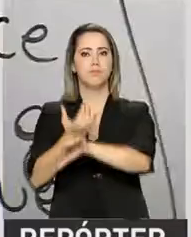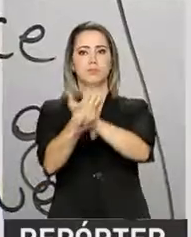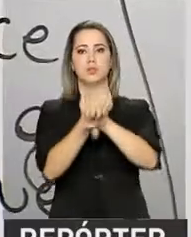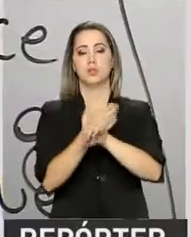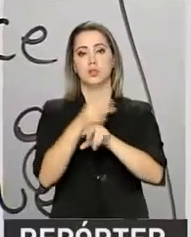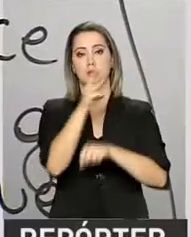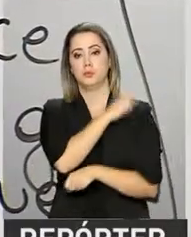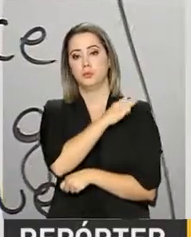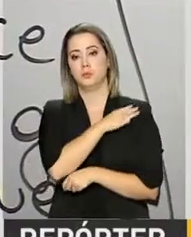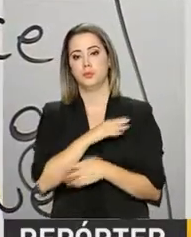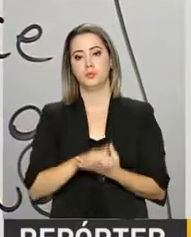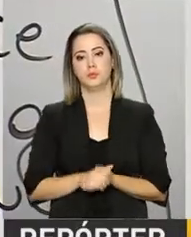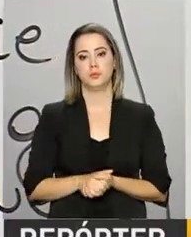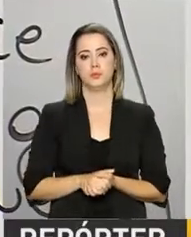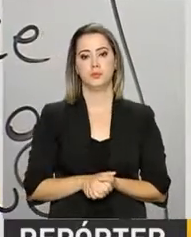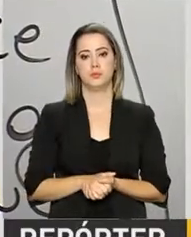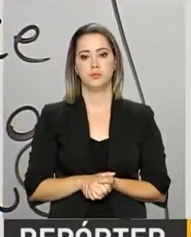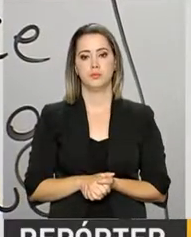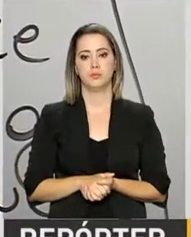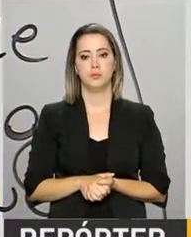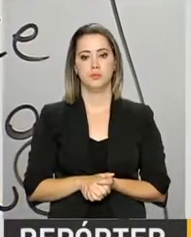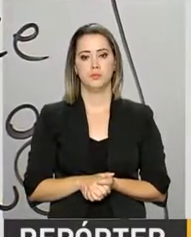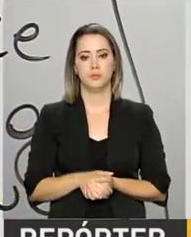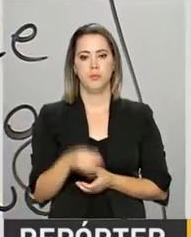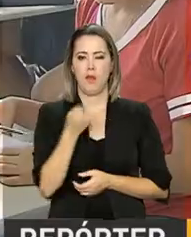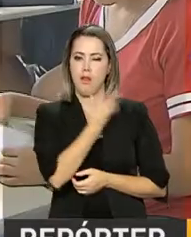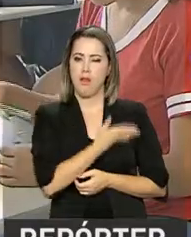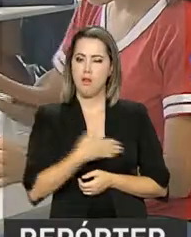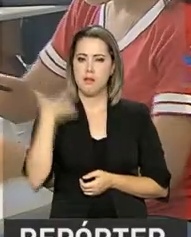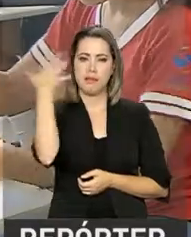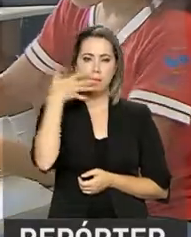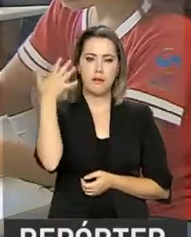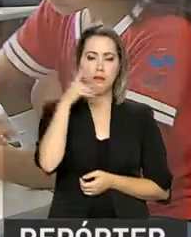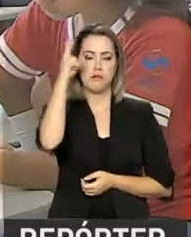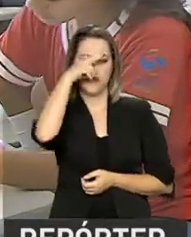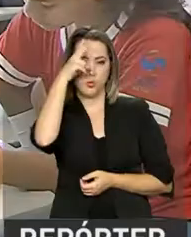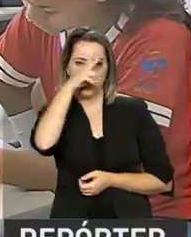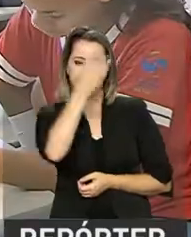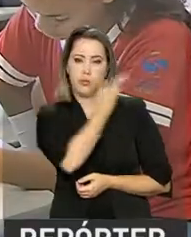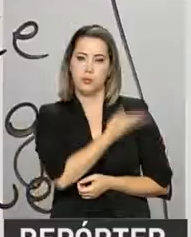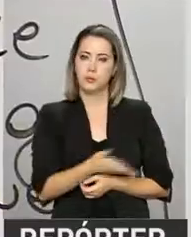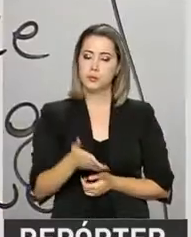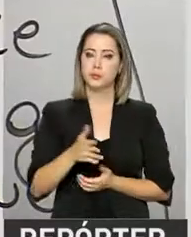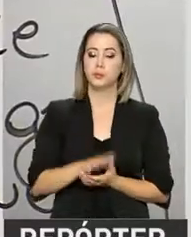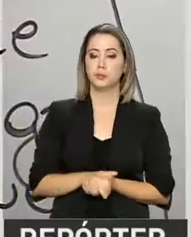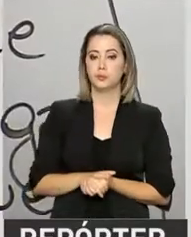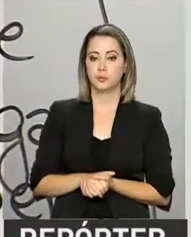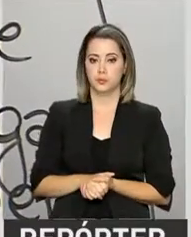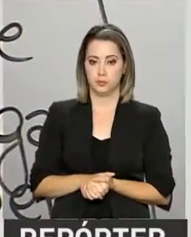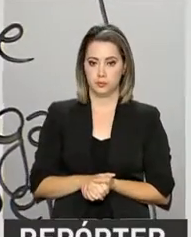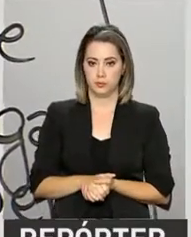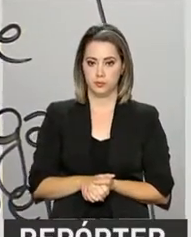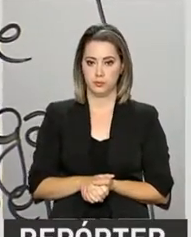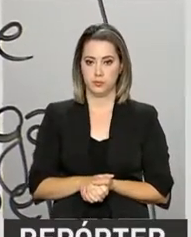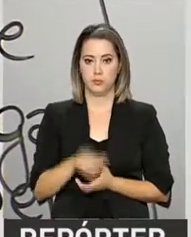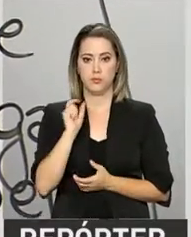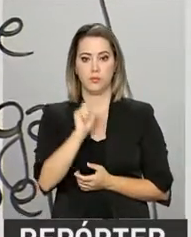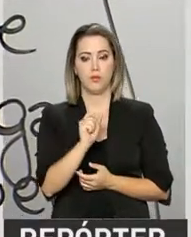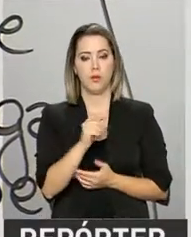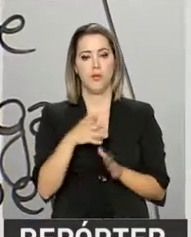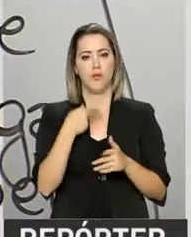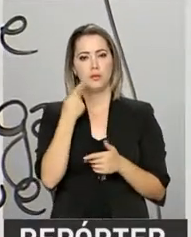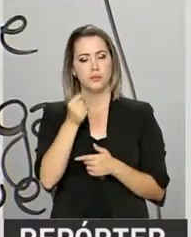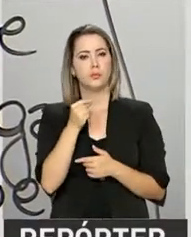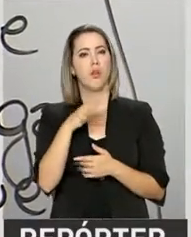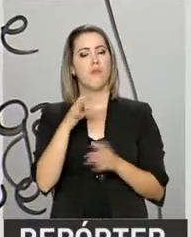médio. Tínhamos um conjunto de territórios que era da França, depois da Guerra Franco-Prussiana foi para a Alemanha e agora volta para a França. Que territórios são